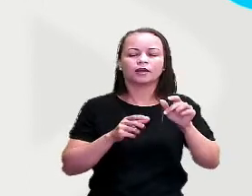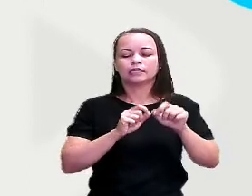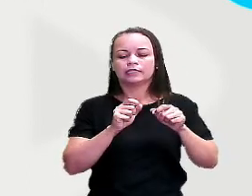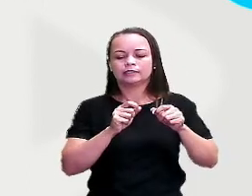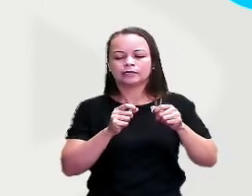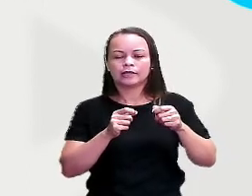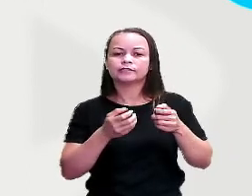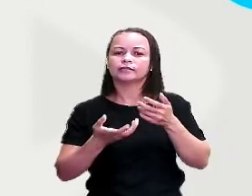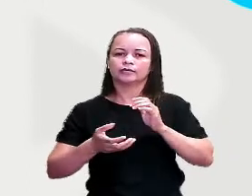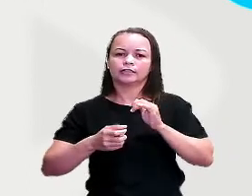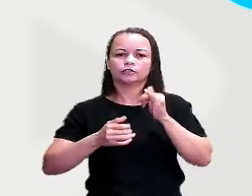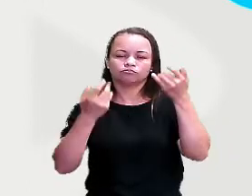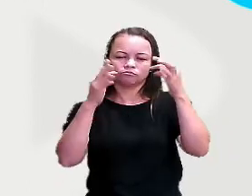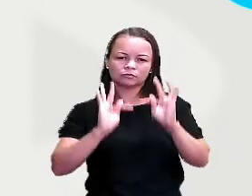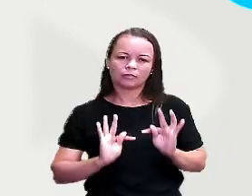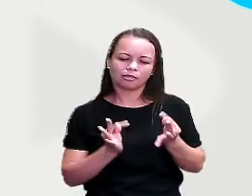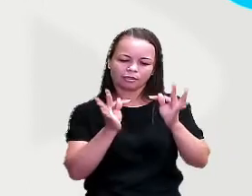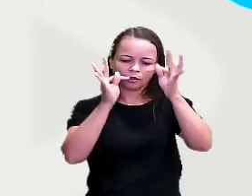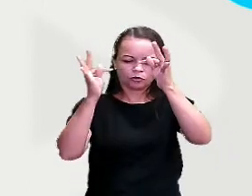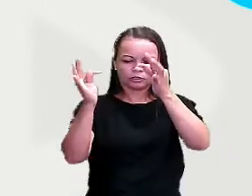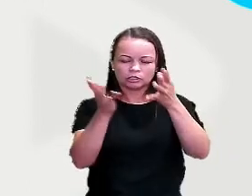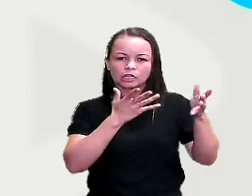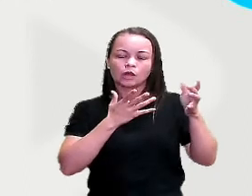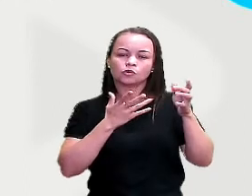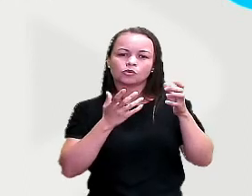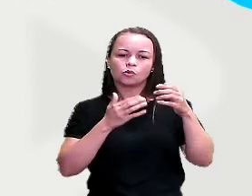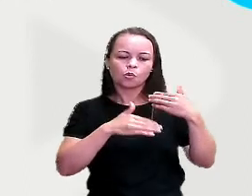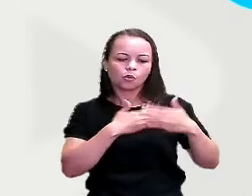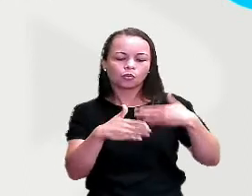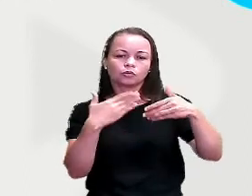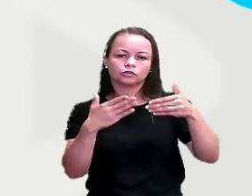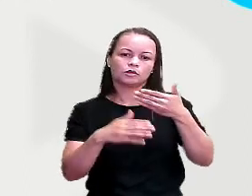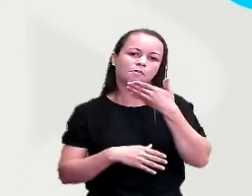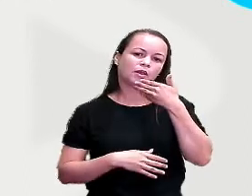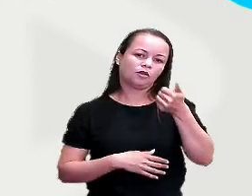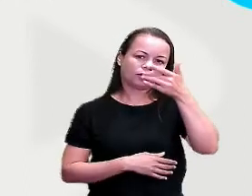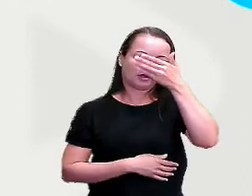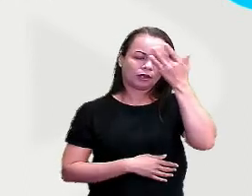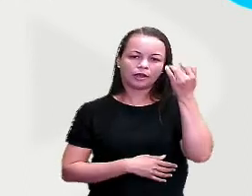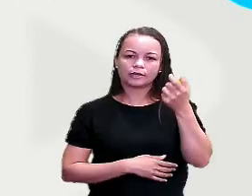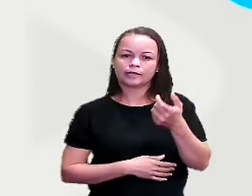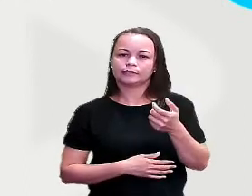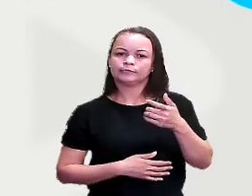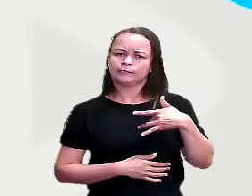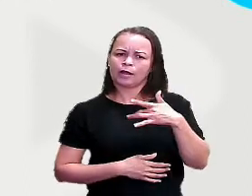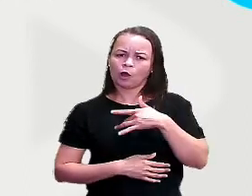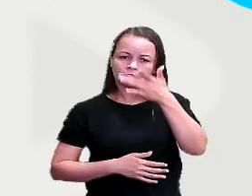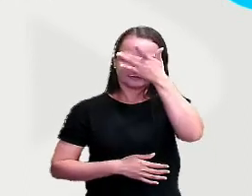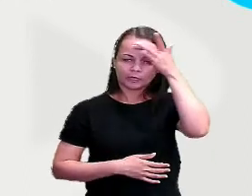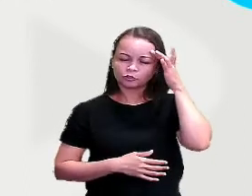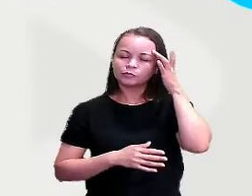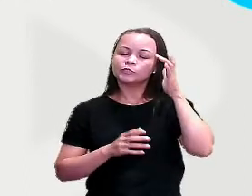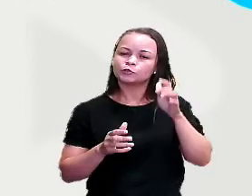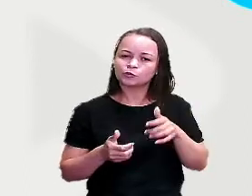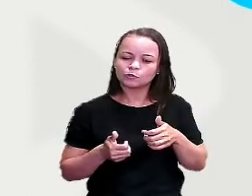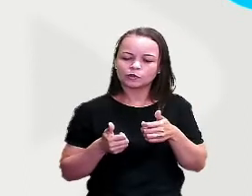para evitar o consumo excessivo e melhorar a saúde dos usuários. Temos aí esse texto